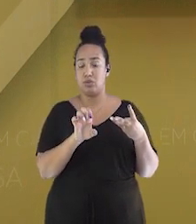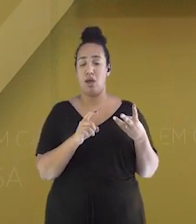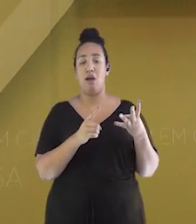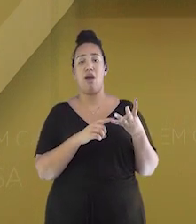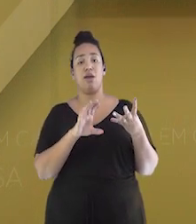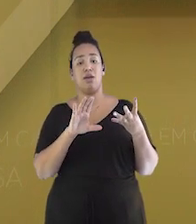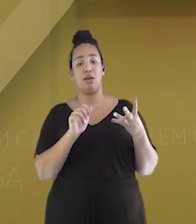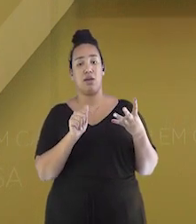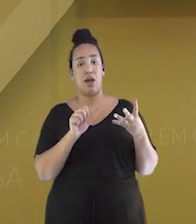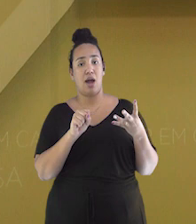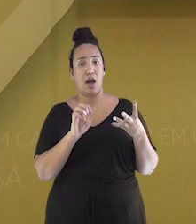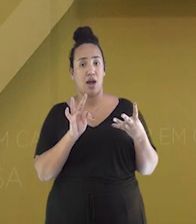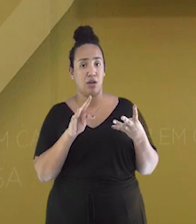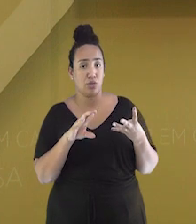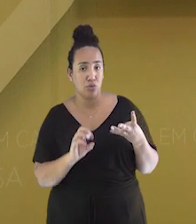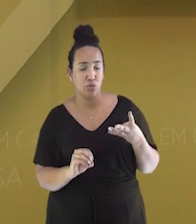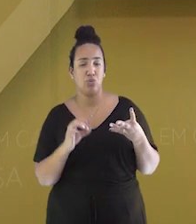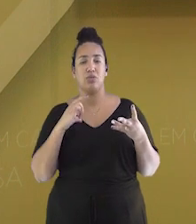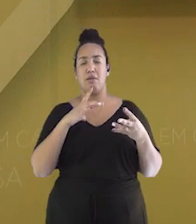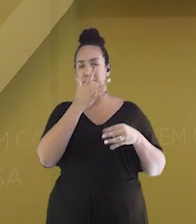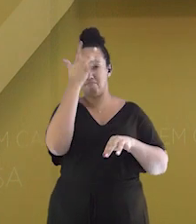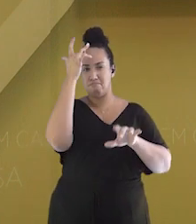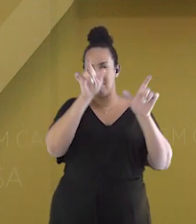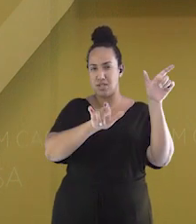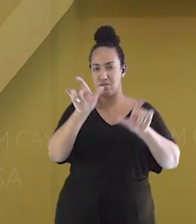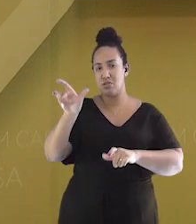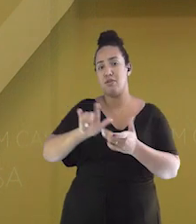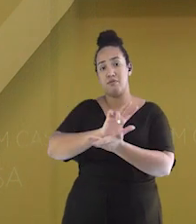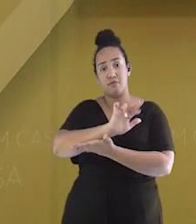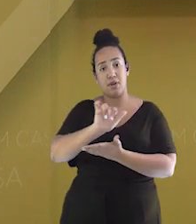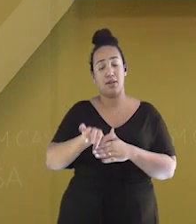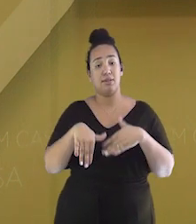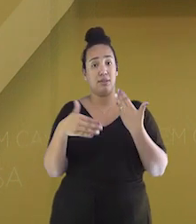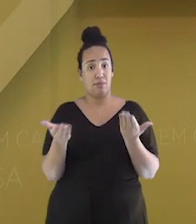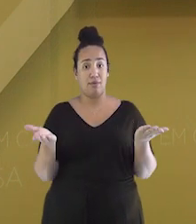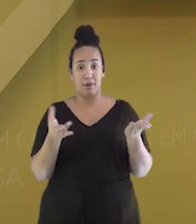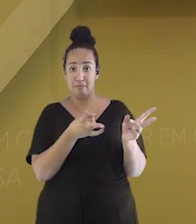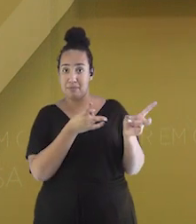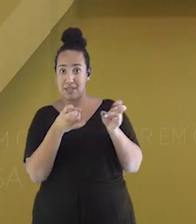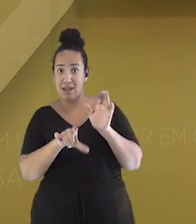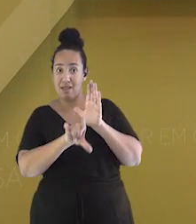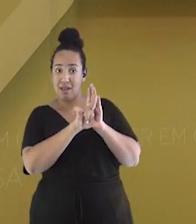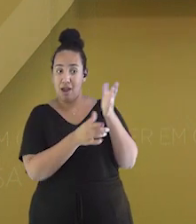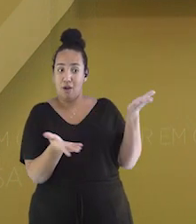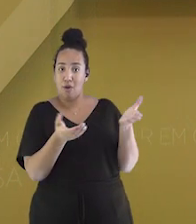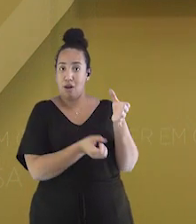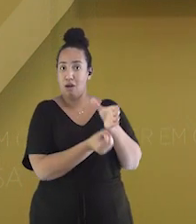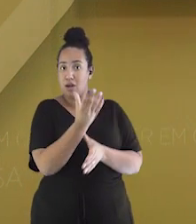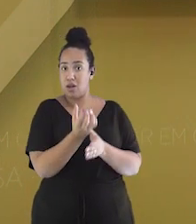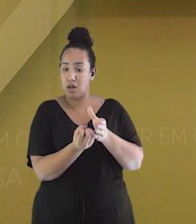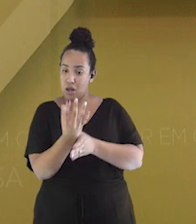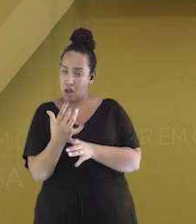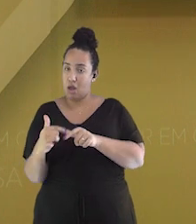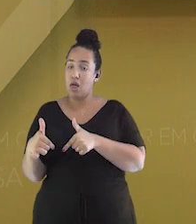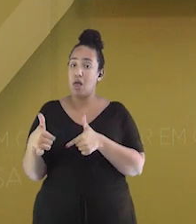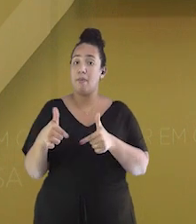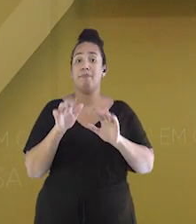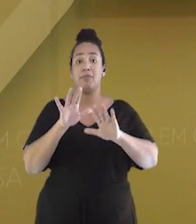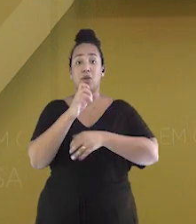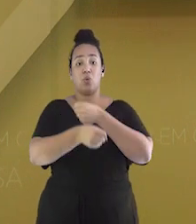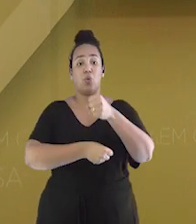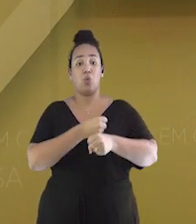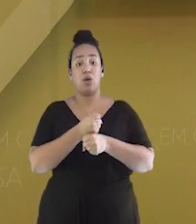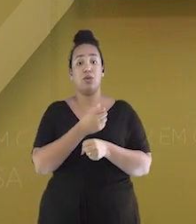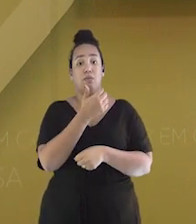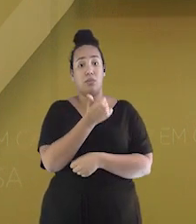Castro Alves e entre outros. Perceba que as leis estavam saindo, entrando em vigor, mas é em